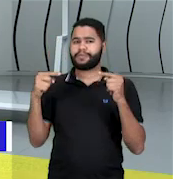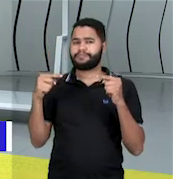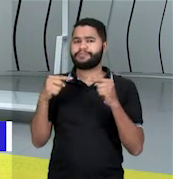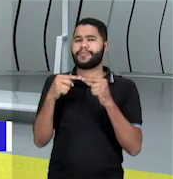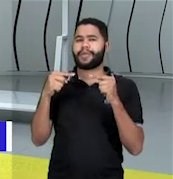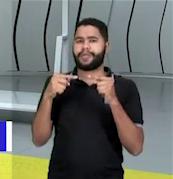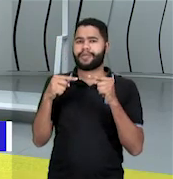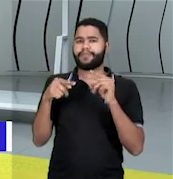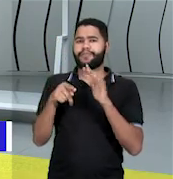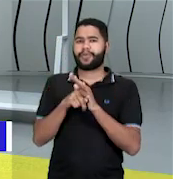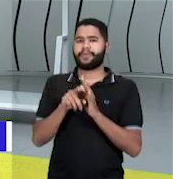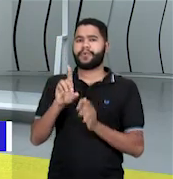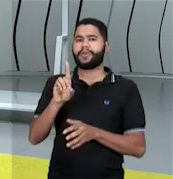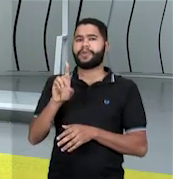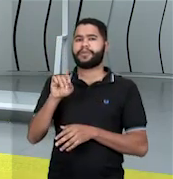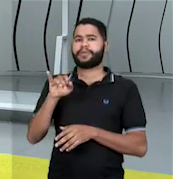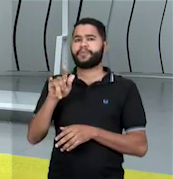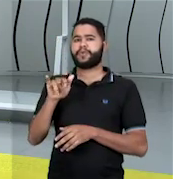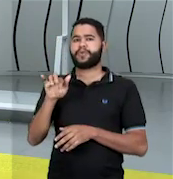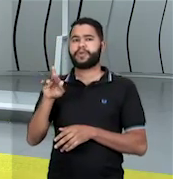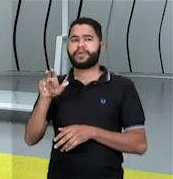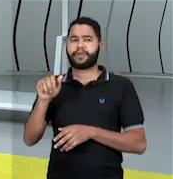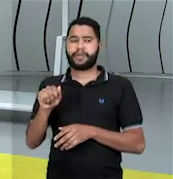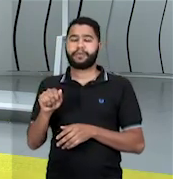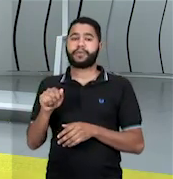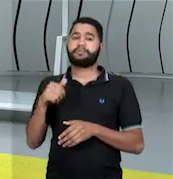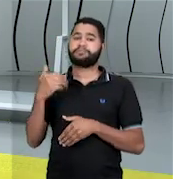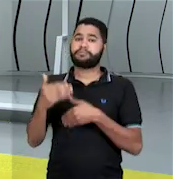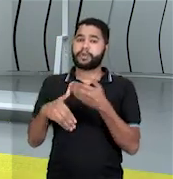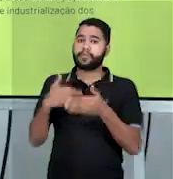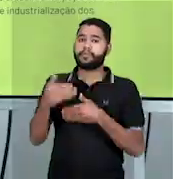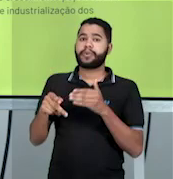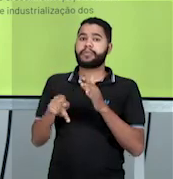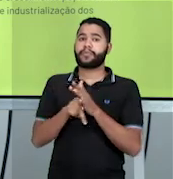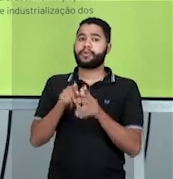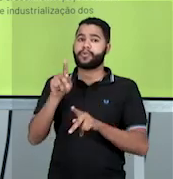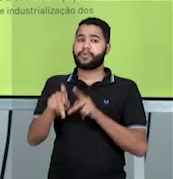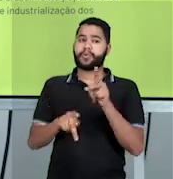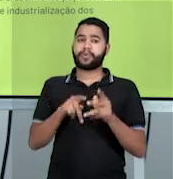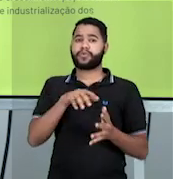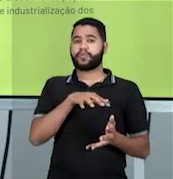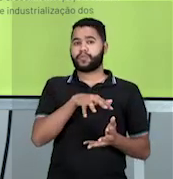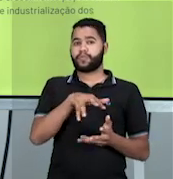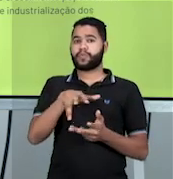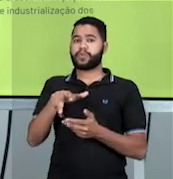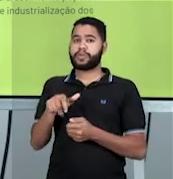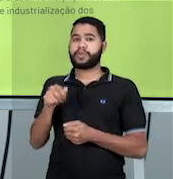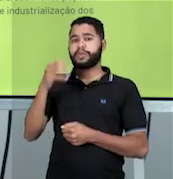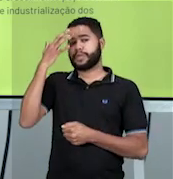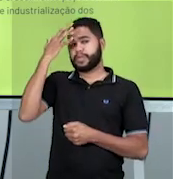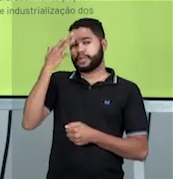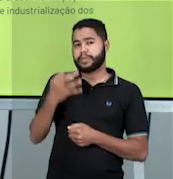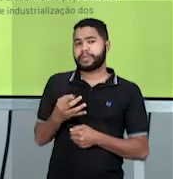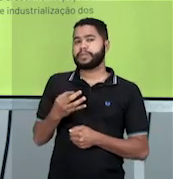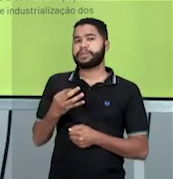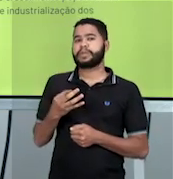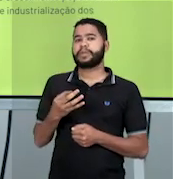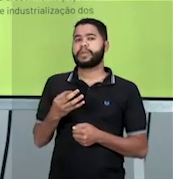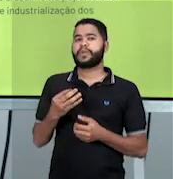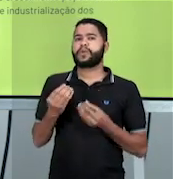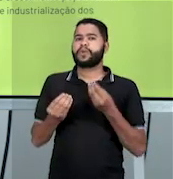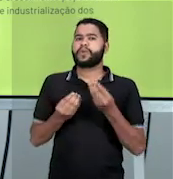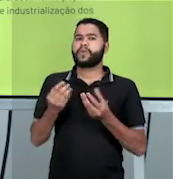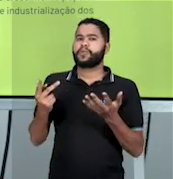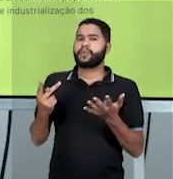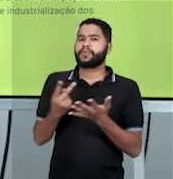questão demográfica, ok? Compreender o crescimento populacional mundial, ou seja, entender como houve